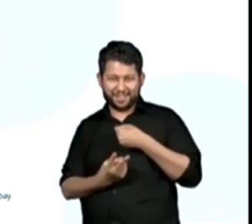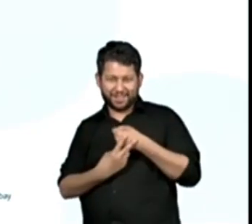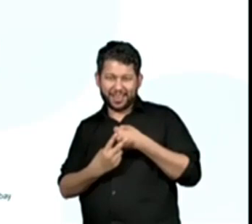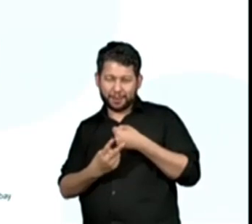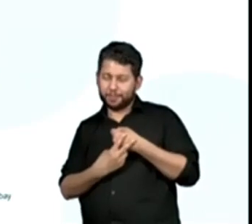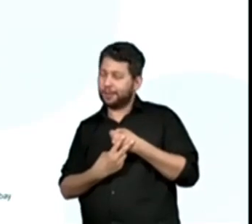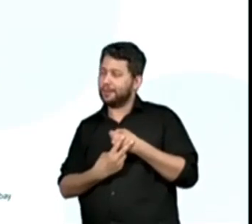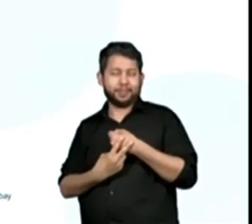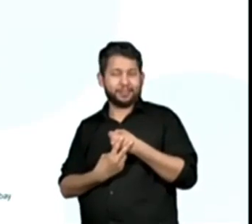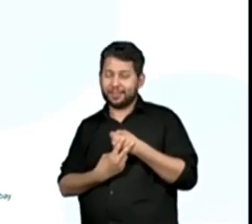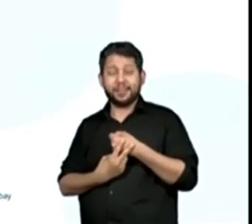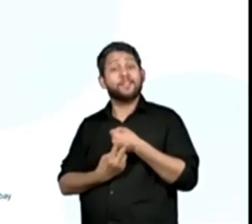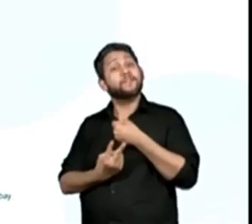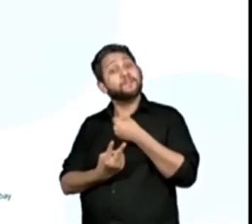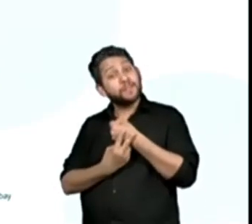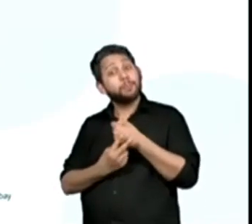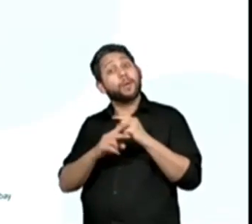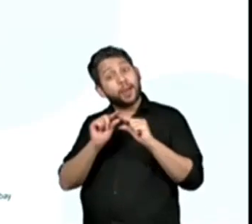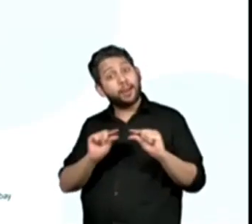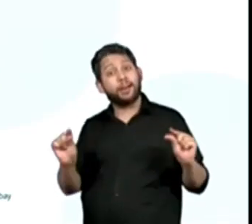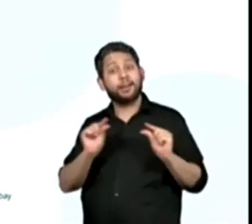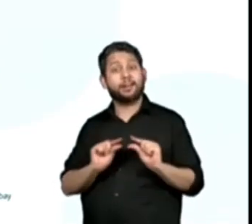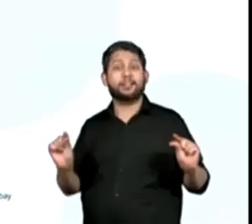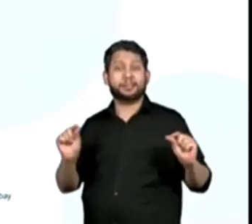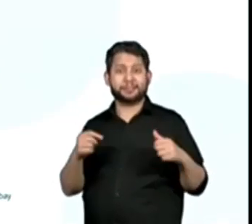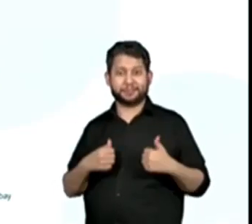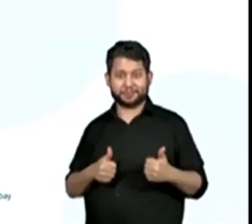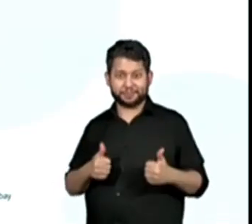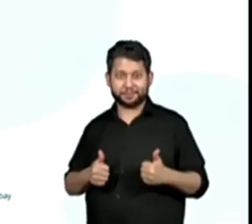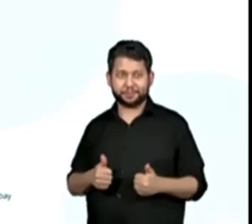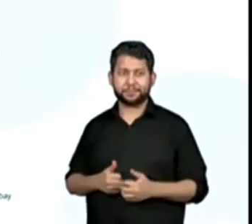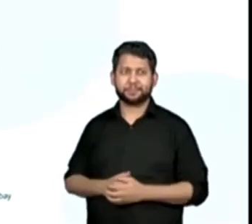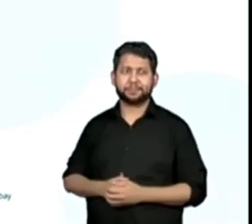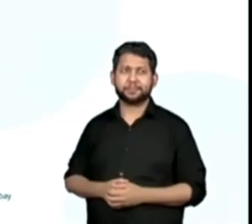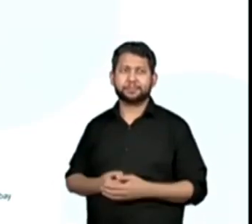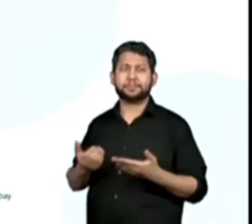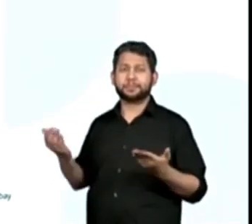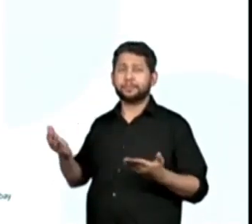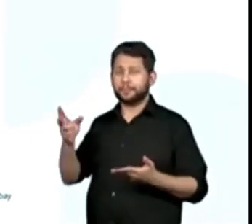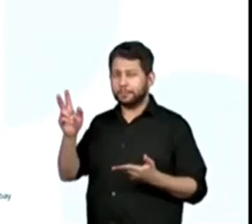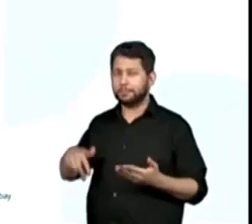né, por elementos verbais. Agora vejamos mais um pouco.